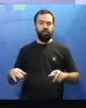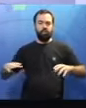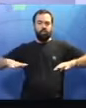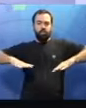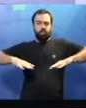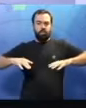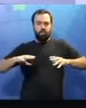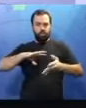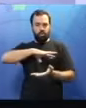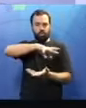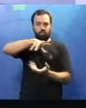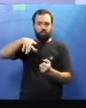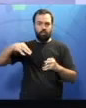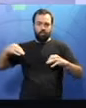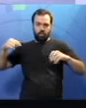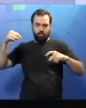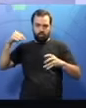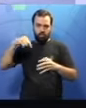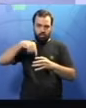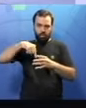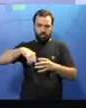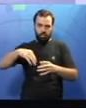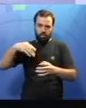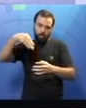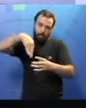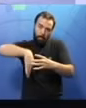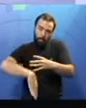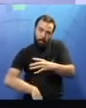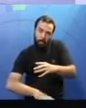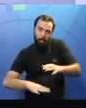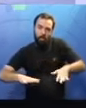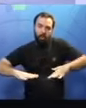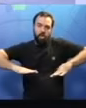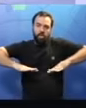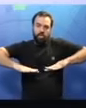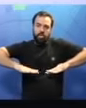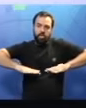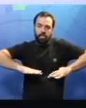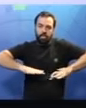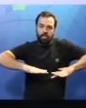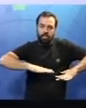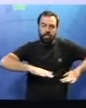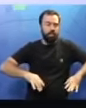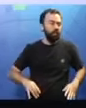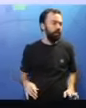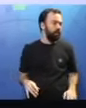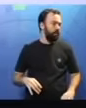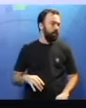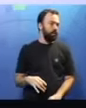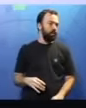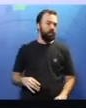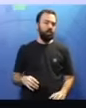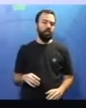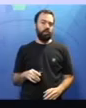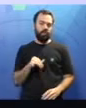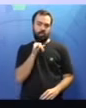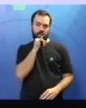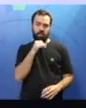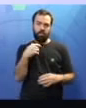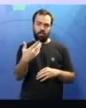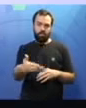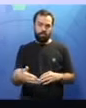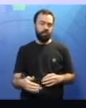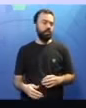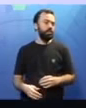tectônicas. E elas estão mais ou menos a 300 metros abaixo do solo. Um outro exemplo, né,